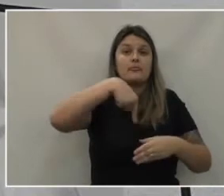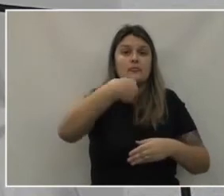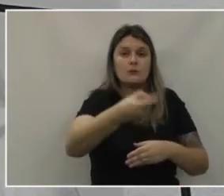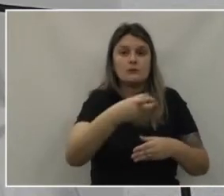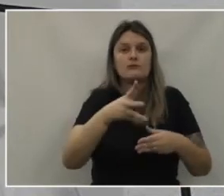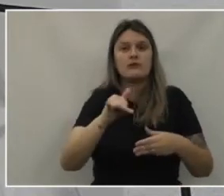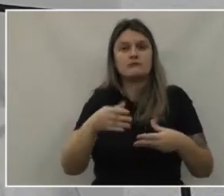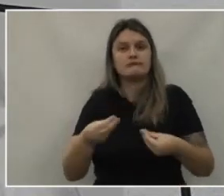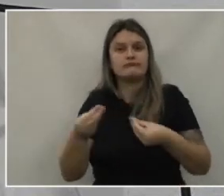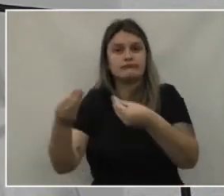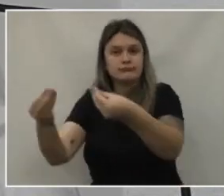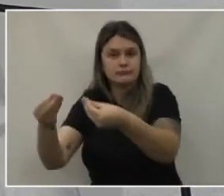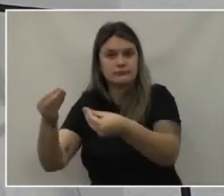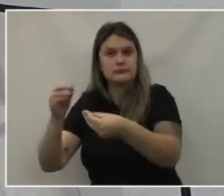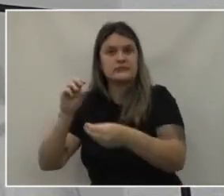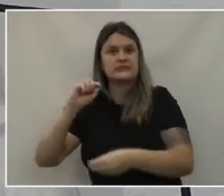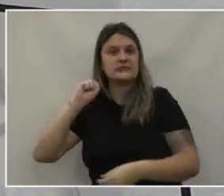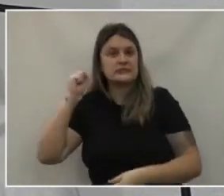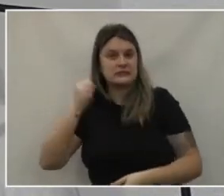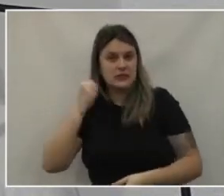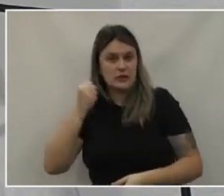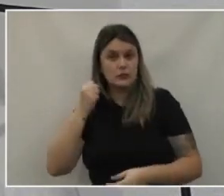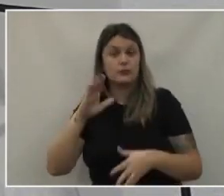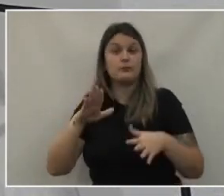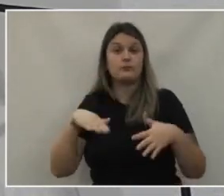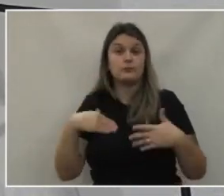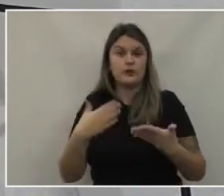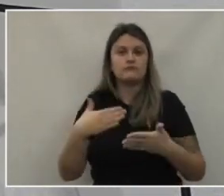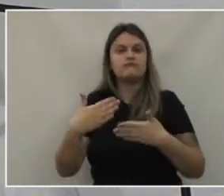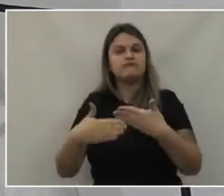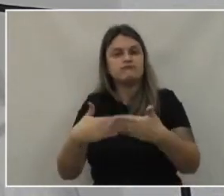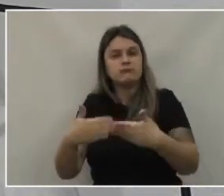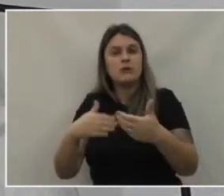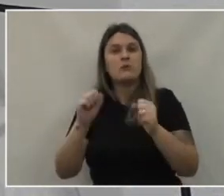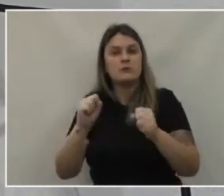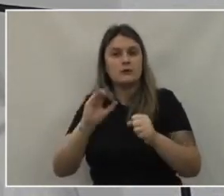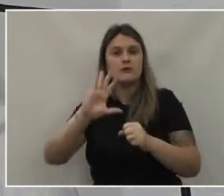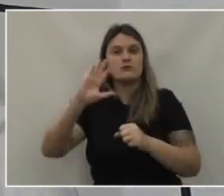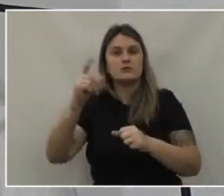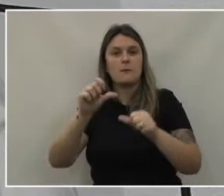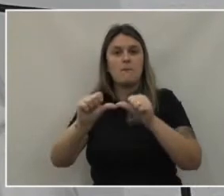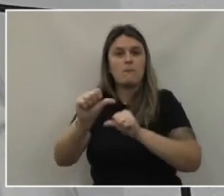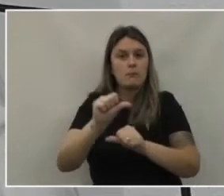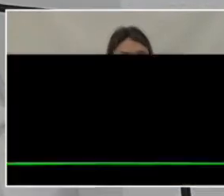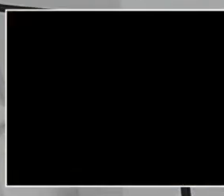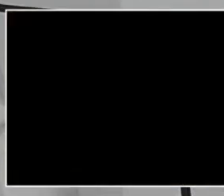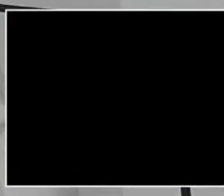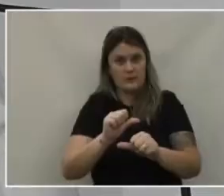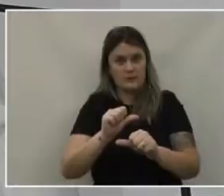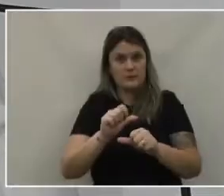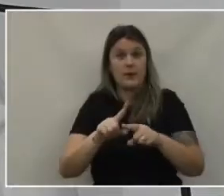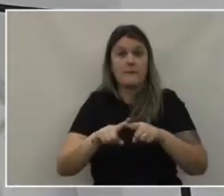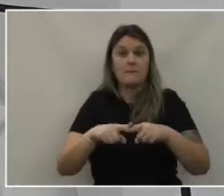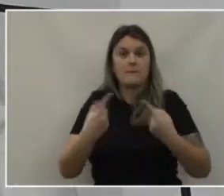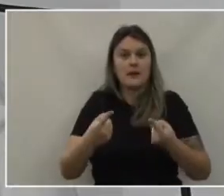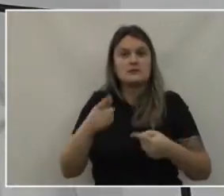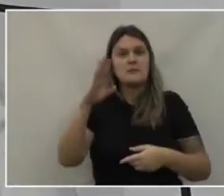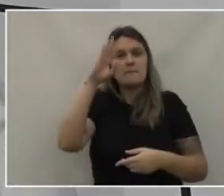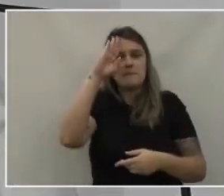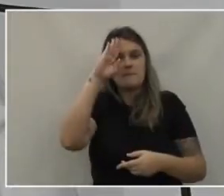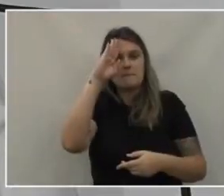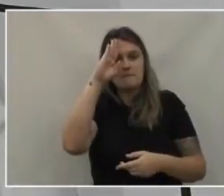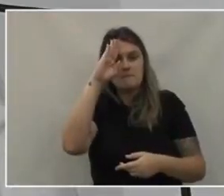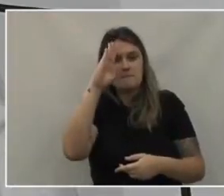será enviado ao Senado. Nesse processo, pode sofrer alterações, obviamente, mas entre os